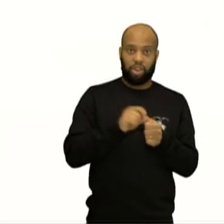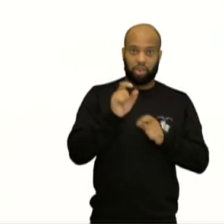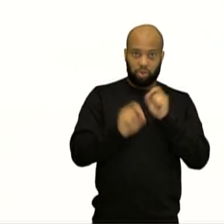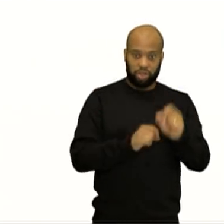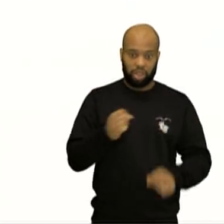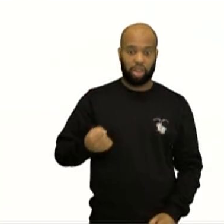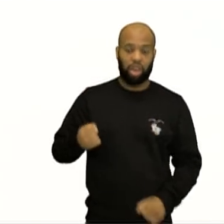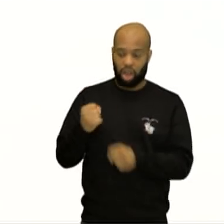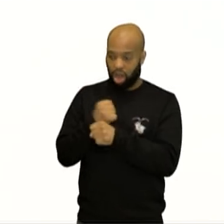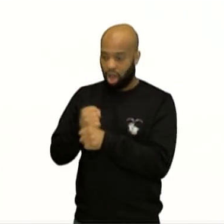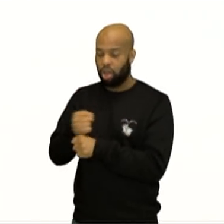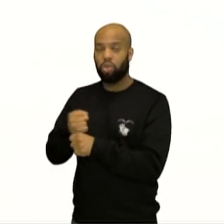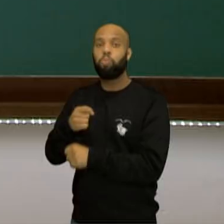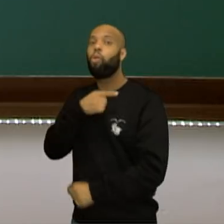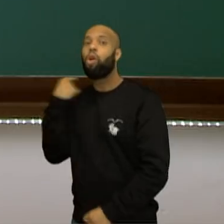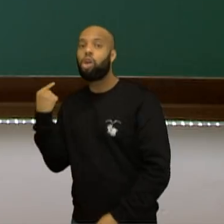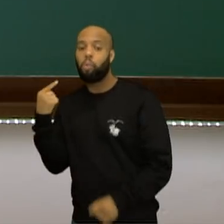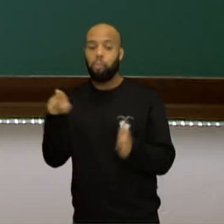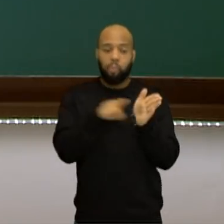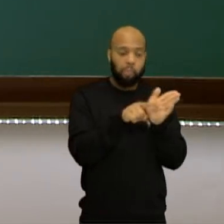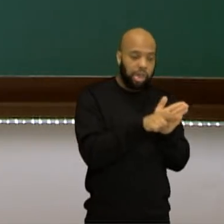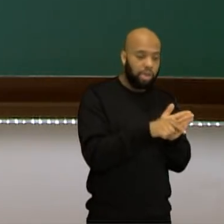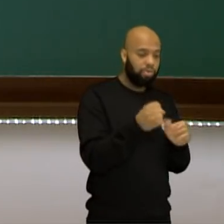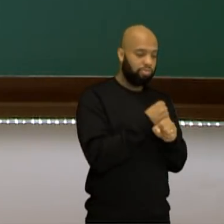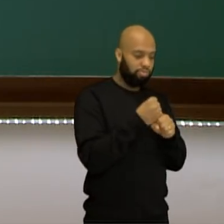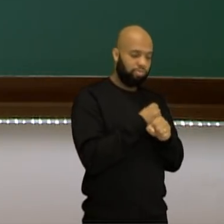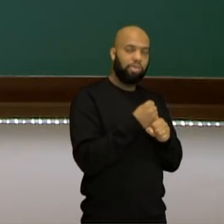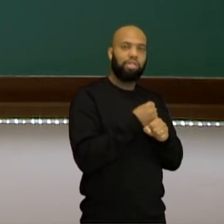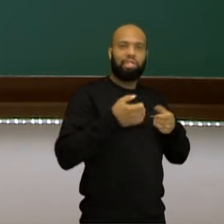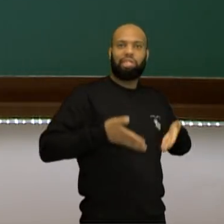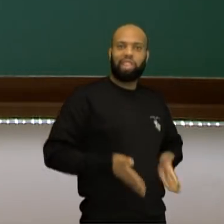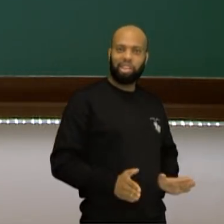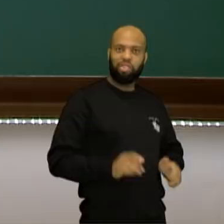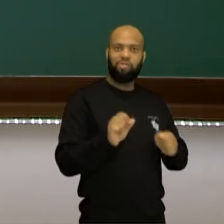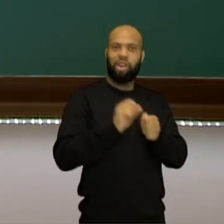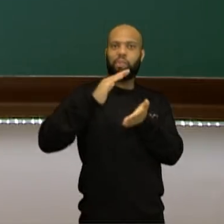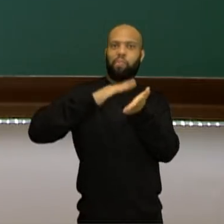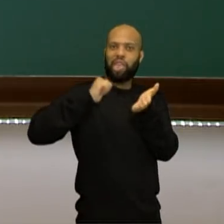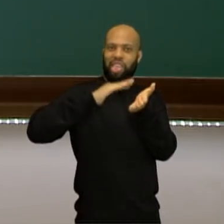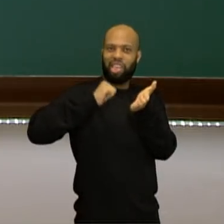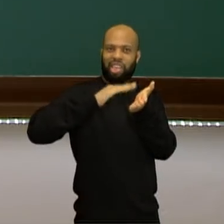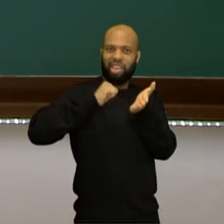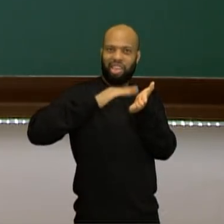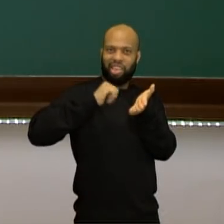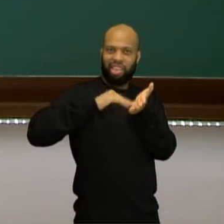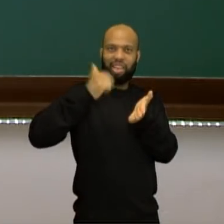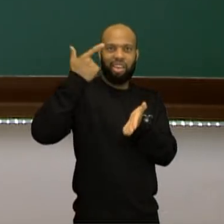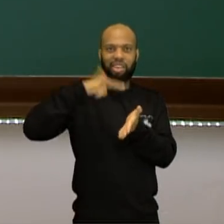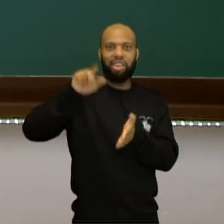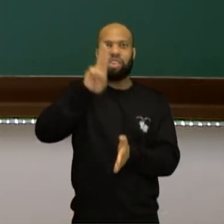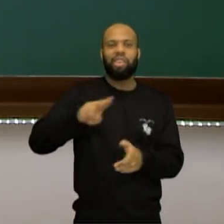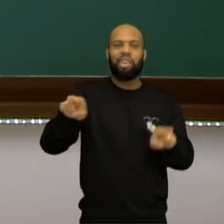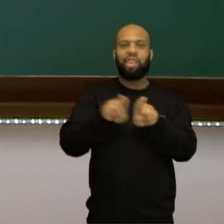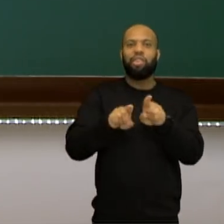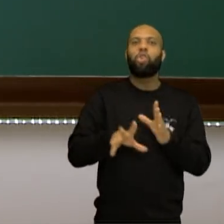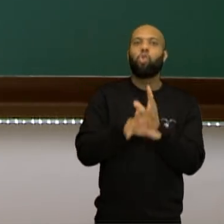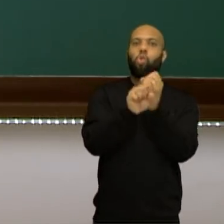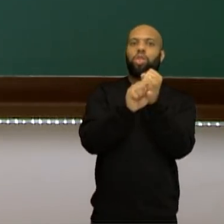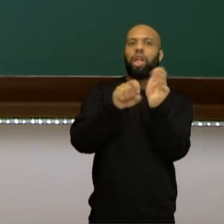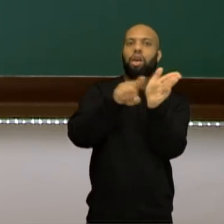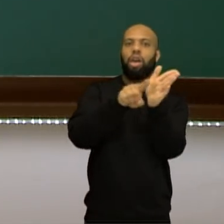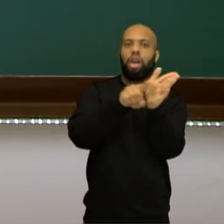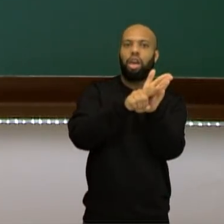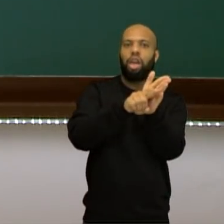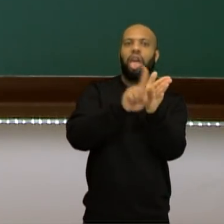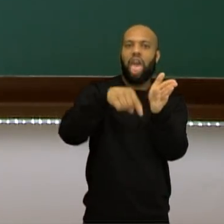morte menos o ano de nascimento. Então, aqui a gente tem também outra ideia para usar a subtração. E vamos praticar